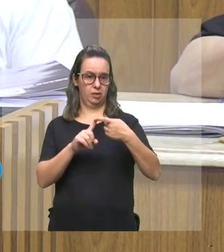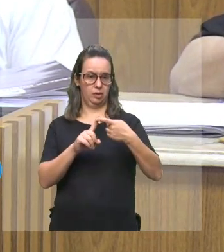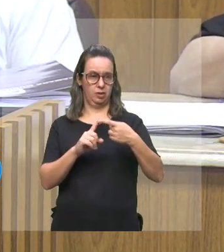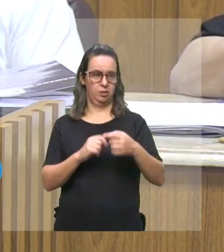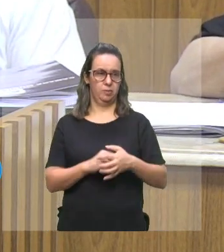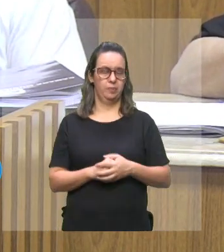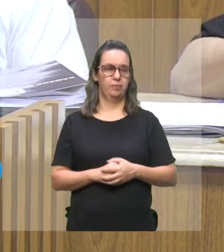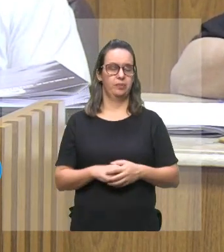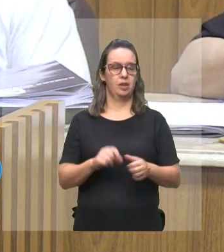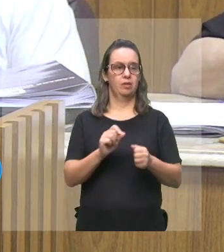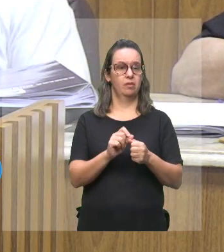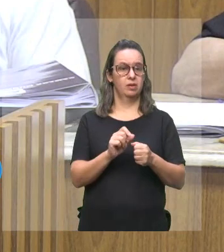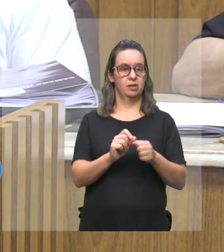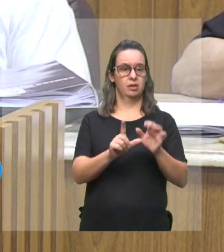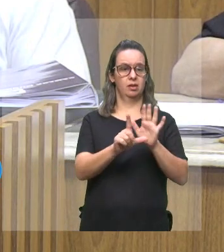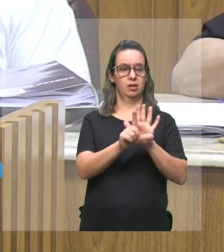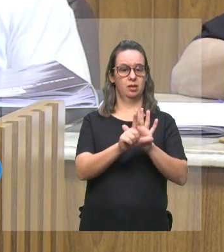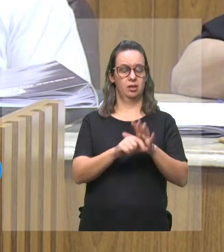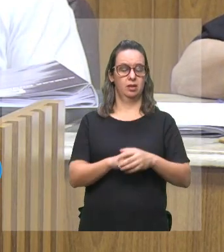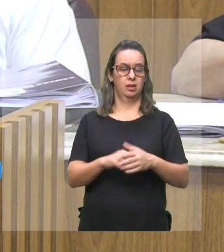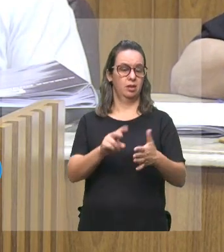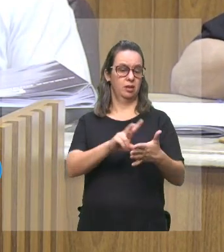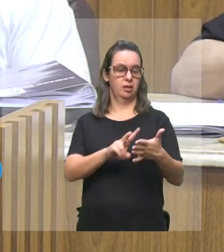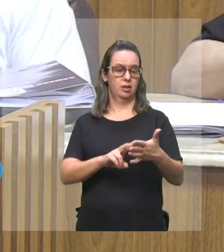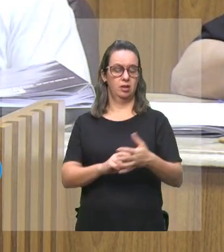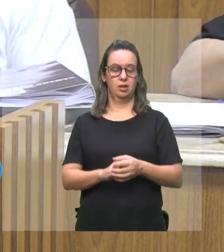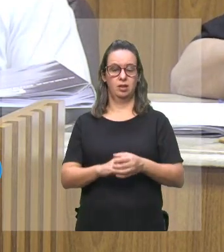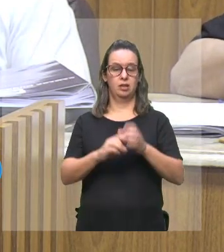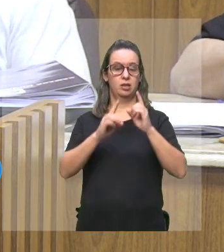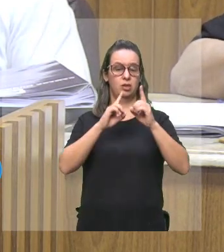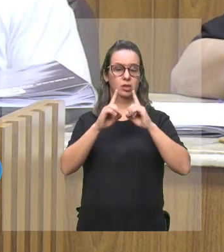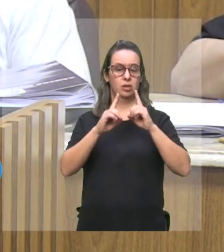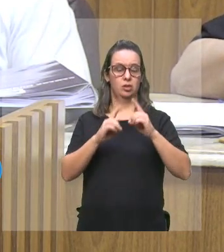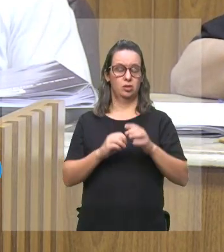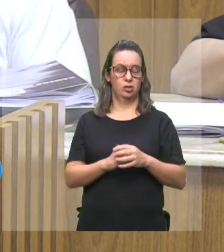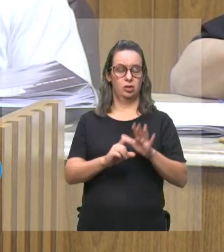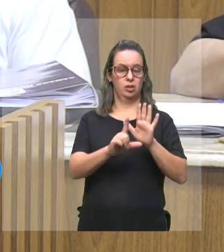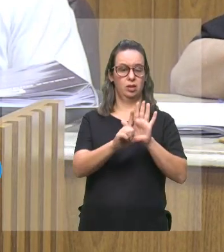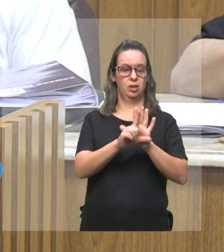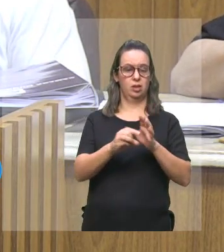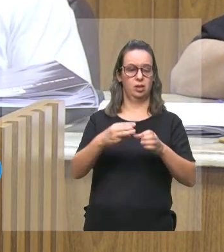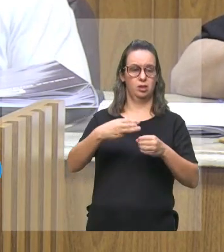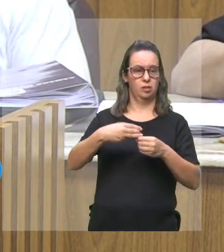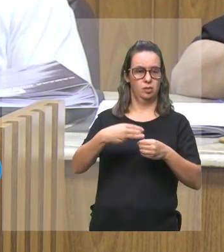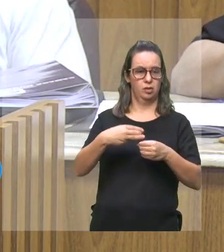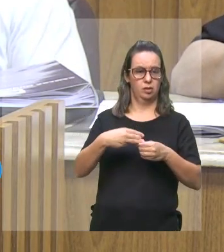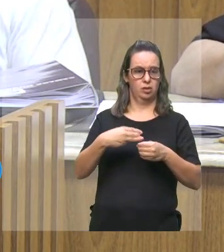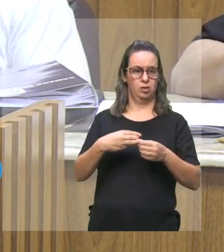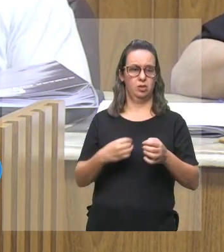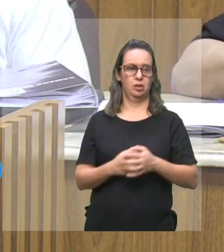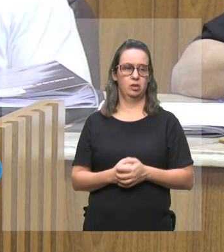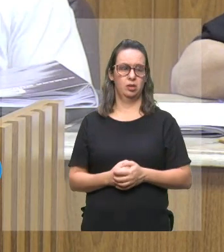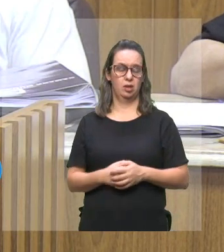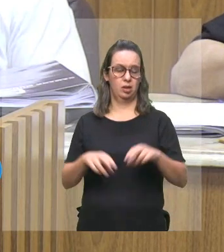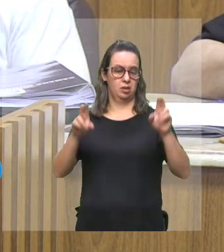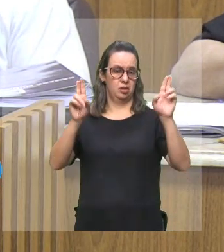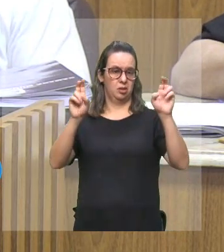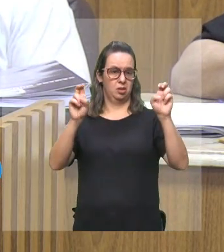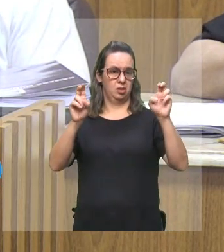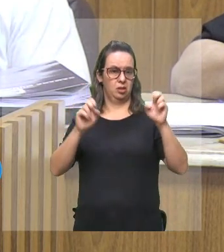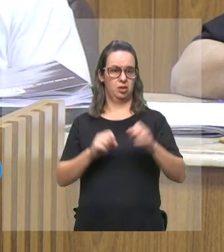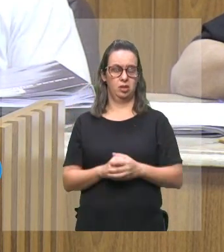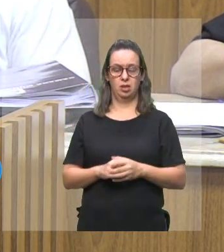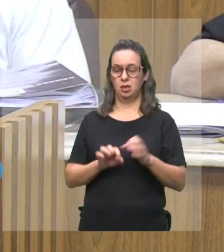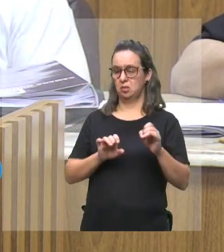propor, analisar, discutir e votar leis municipais relacionadas a temas como